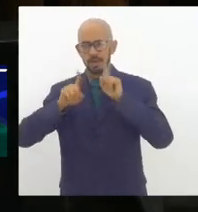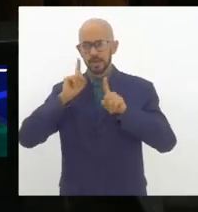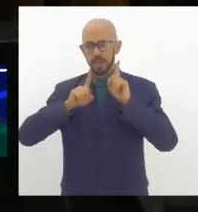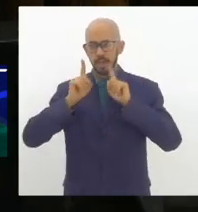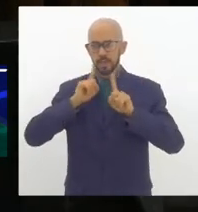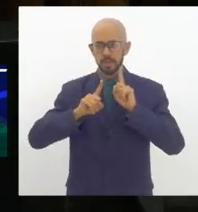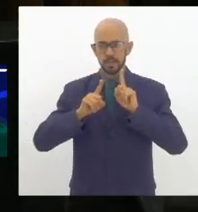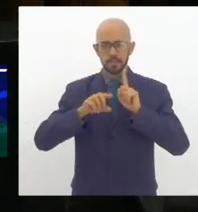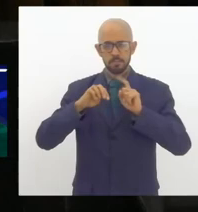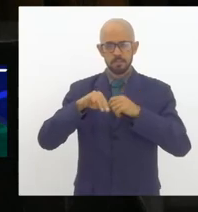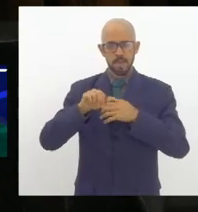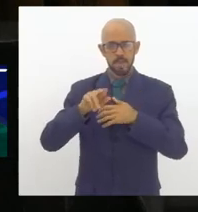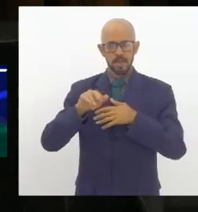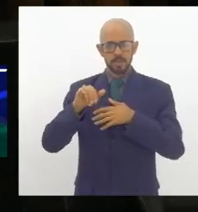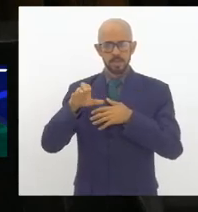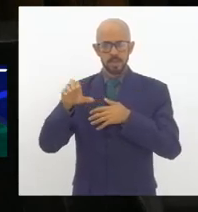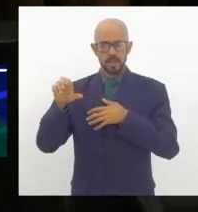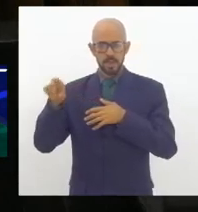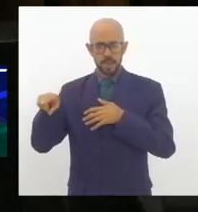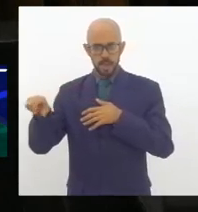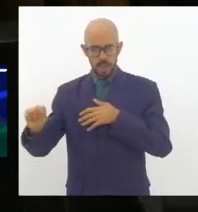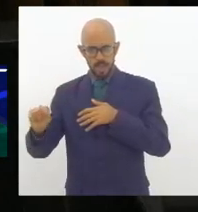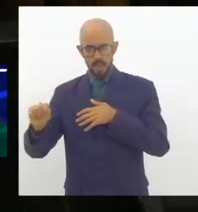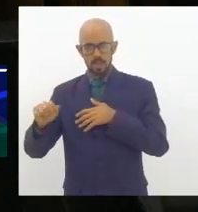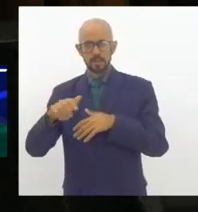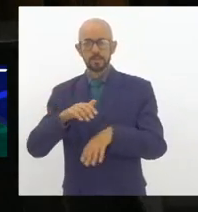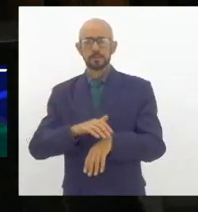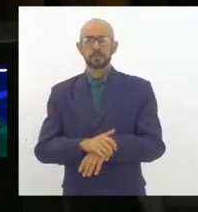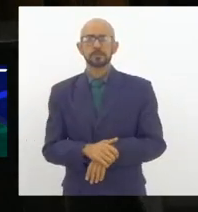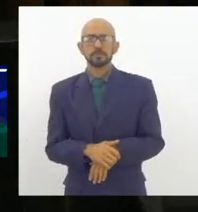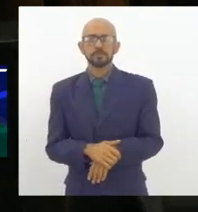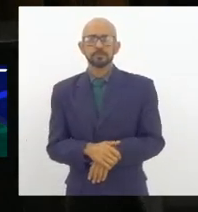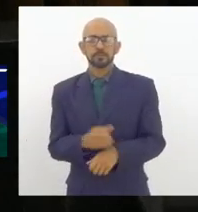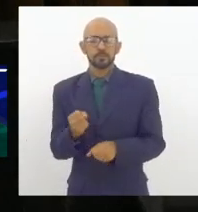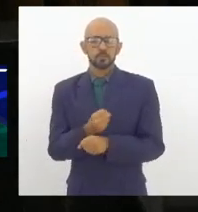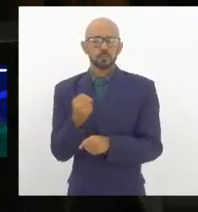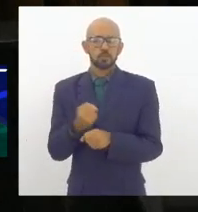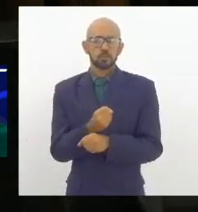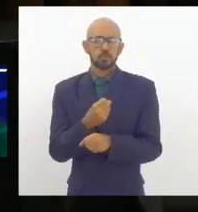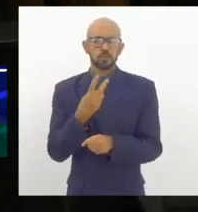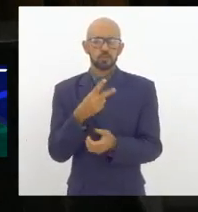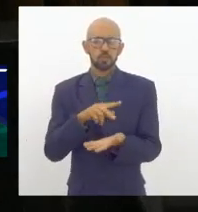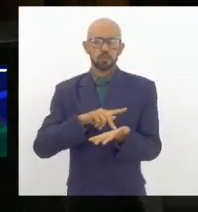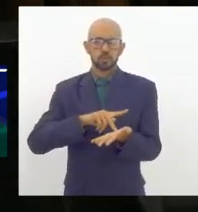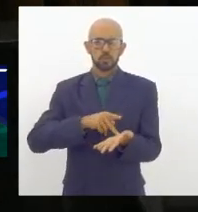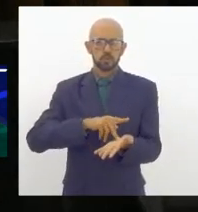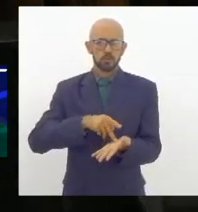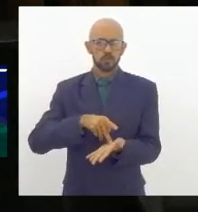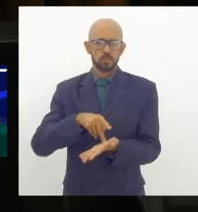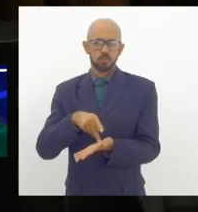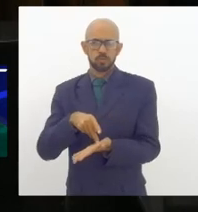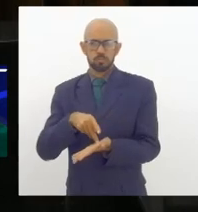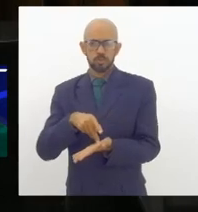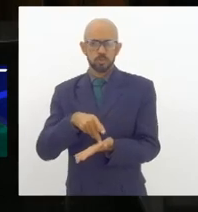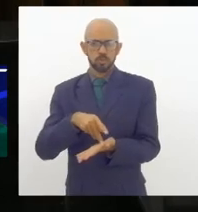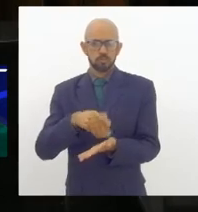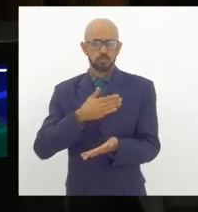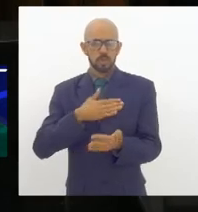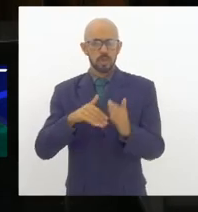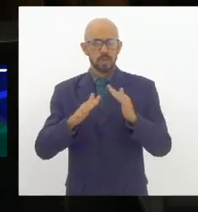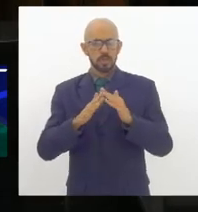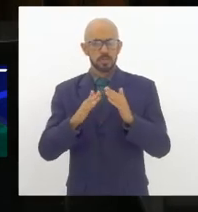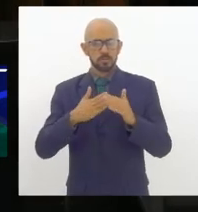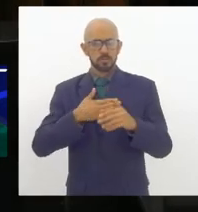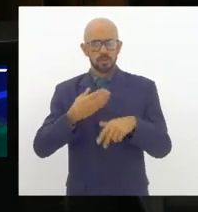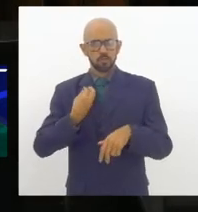cidade é essa que com foram construídos dois conjuntos habitacionais Minha Casa Minha Vida e no projeto